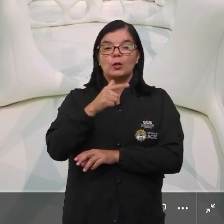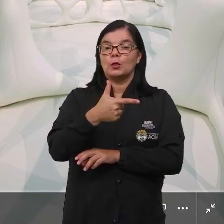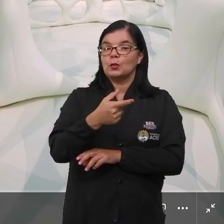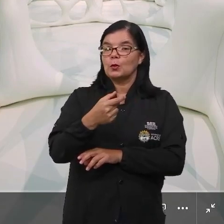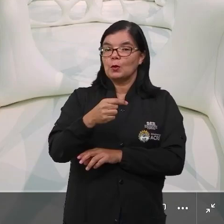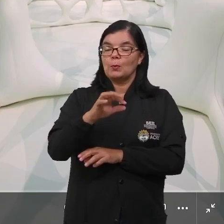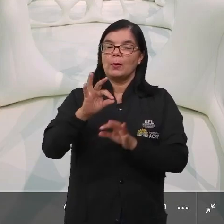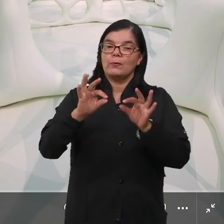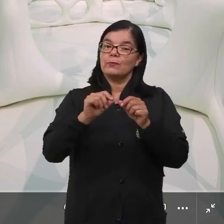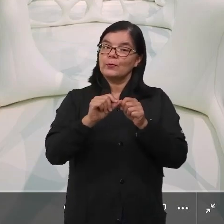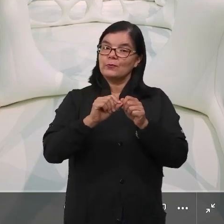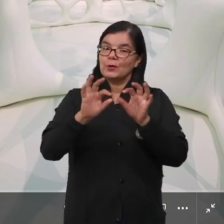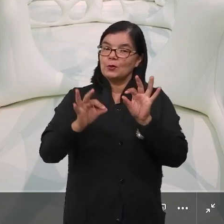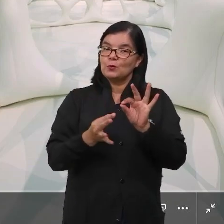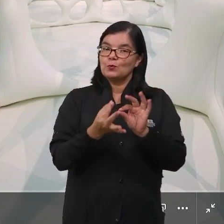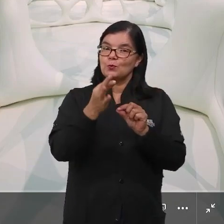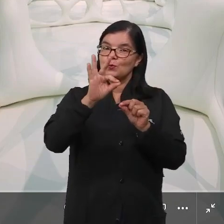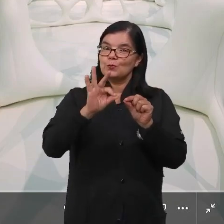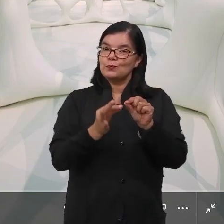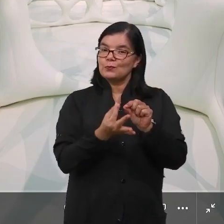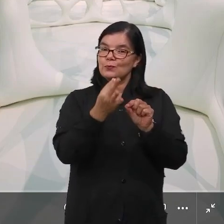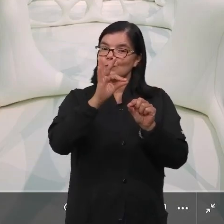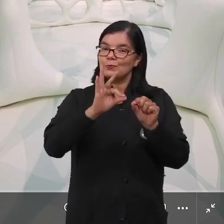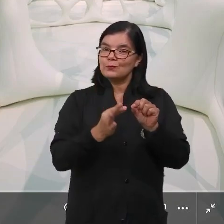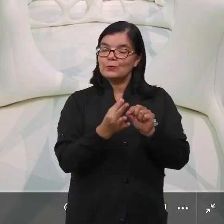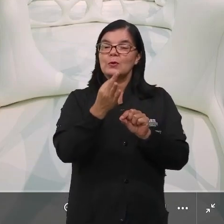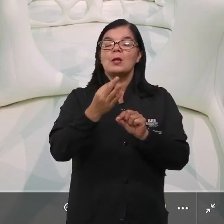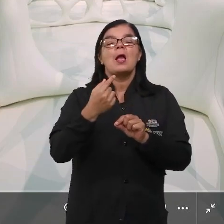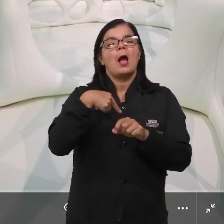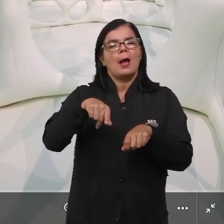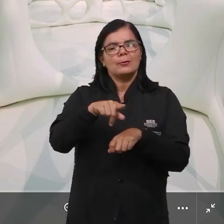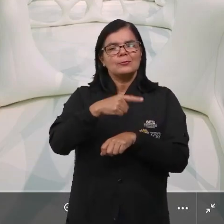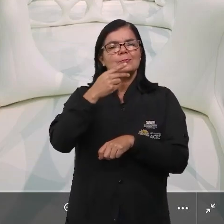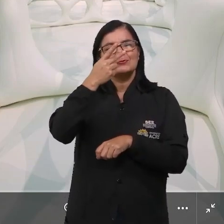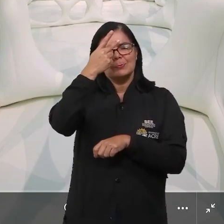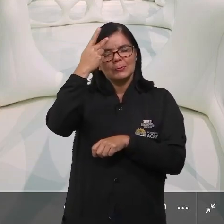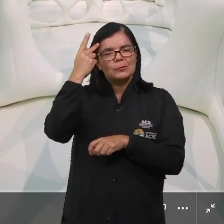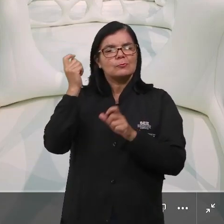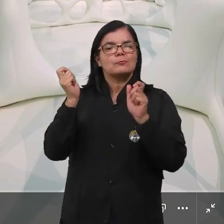feita de crochê. E nessa obra, as pessoas podiam